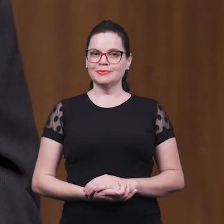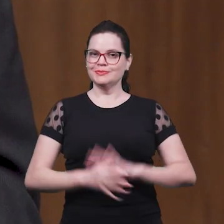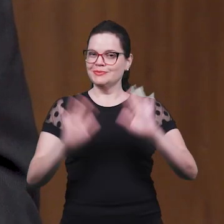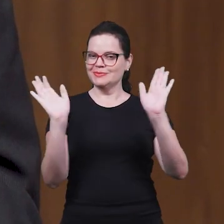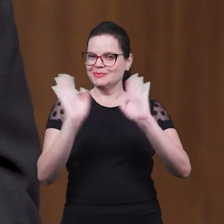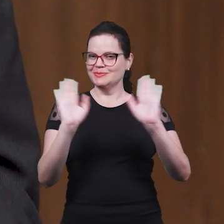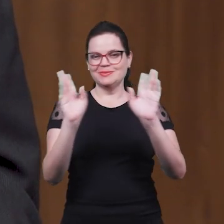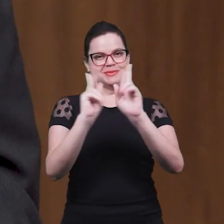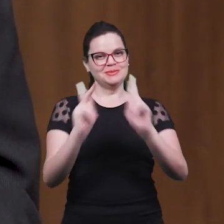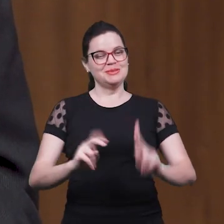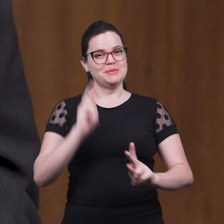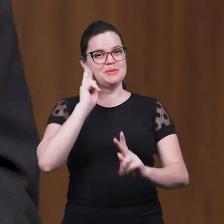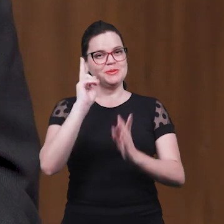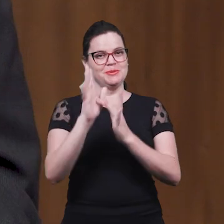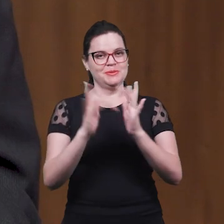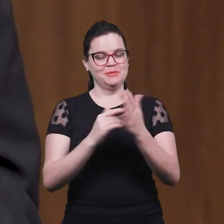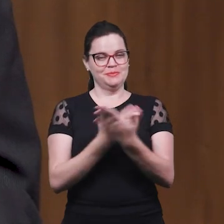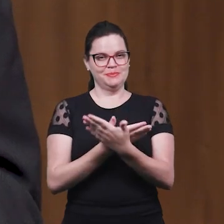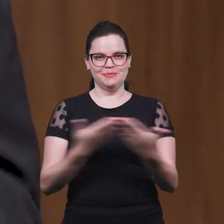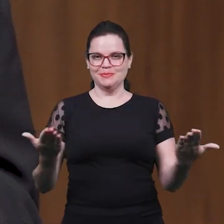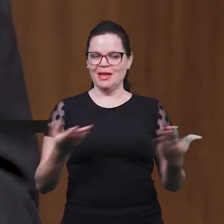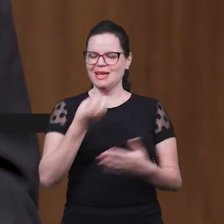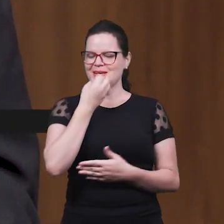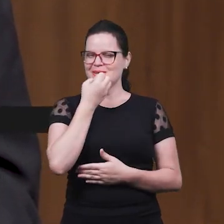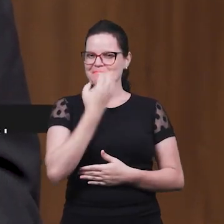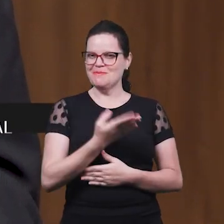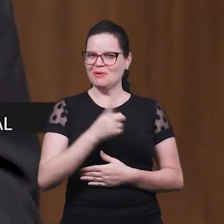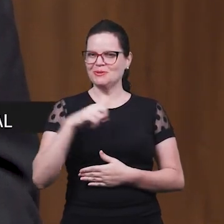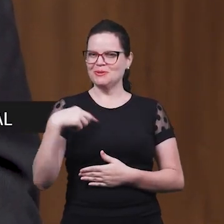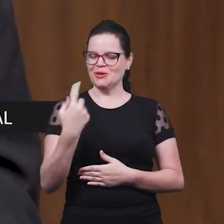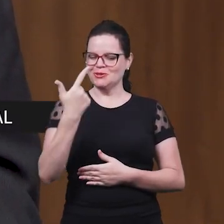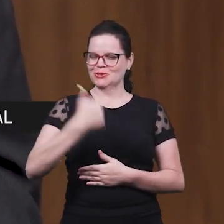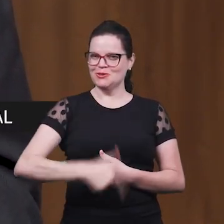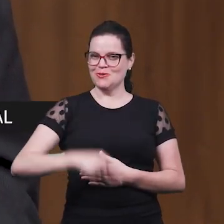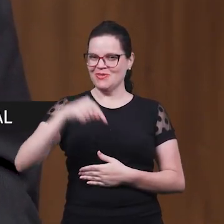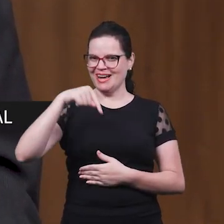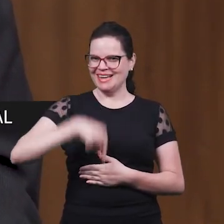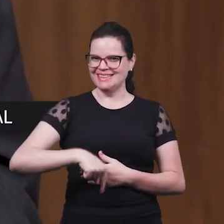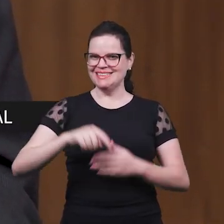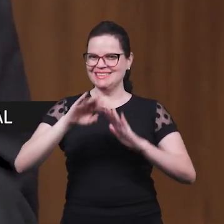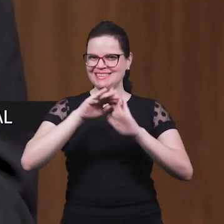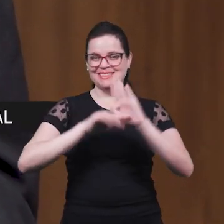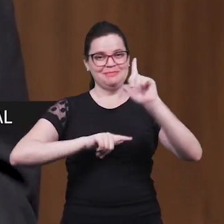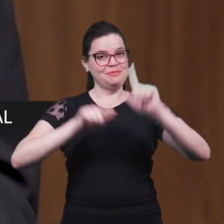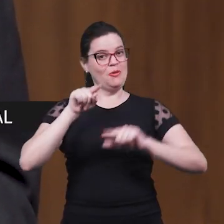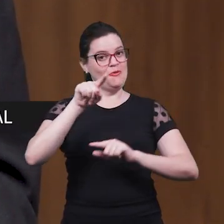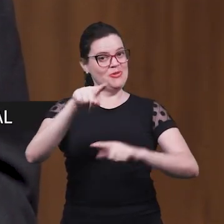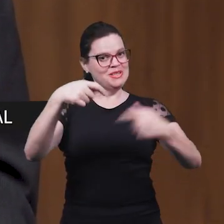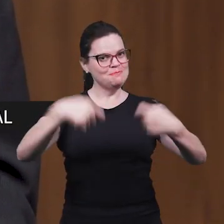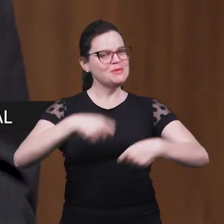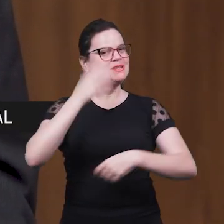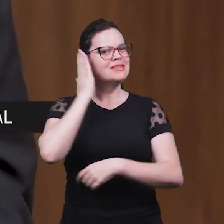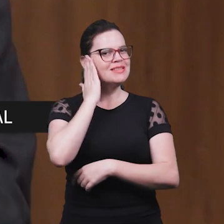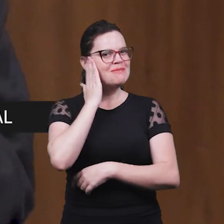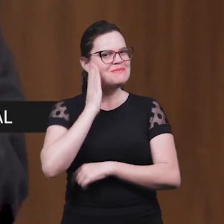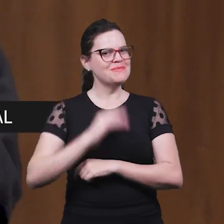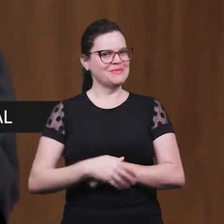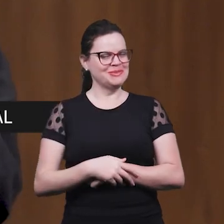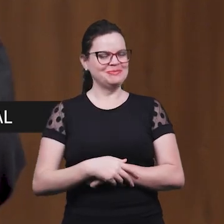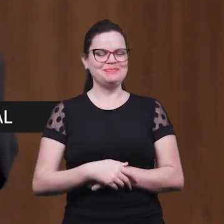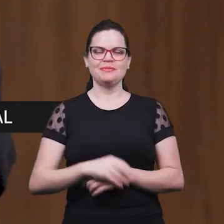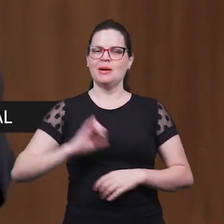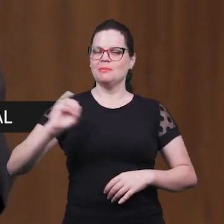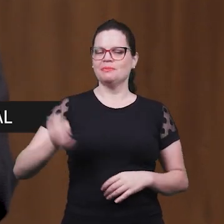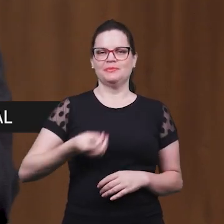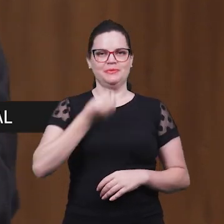A paz do Senhor Jesus, meus irmãos. Que bom, estamos aqui mais uma vez no nosso programa Você Precisa Saber. Então